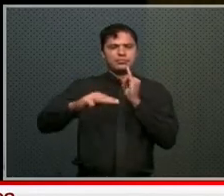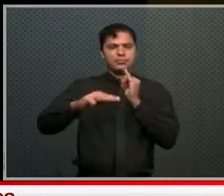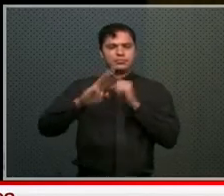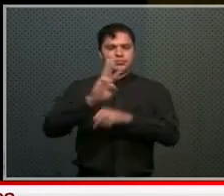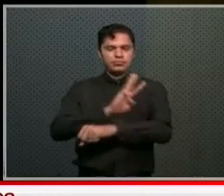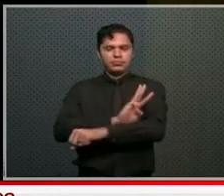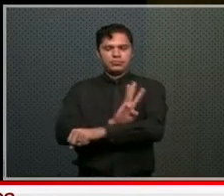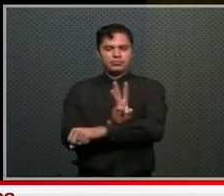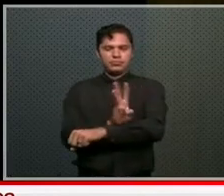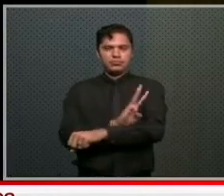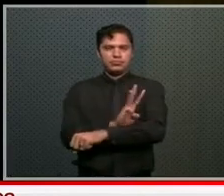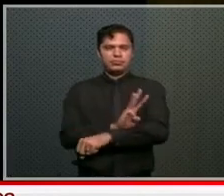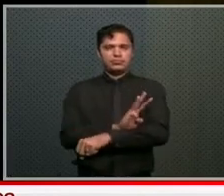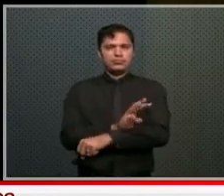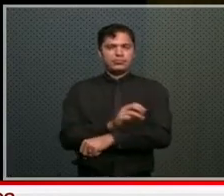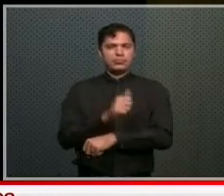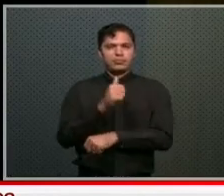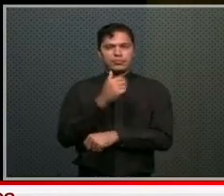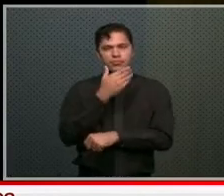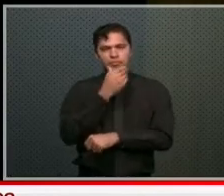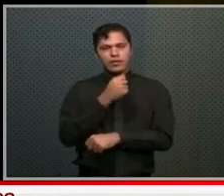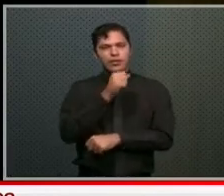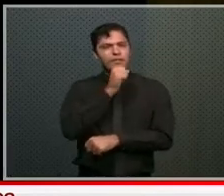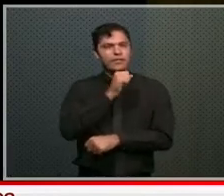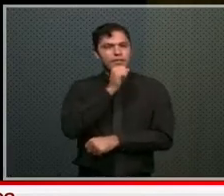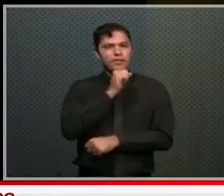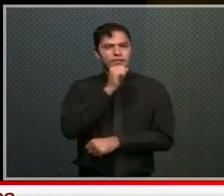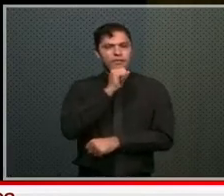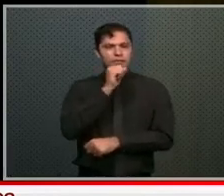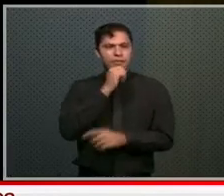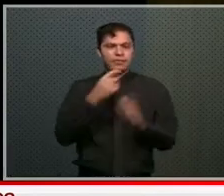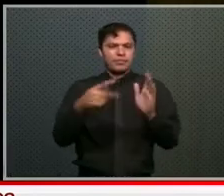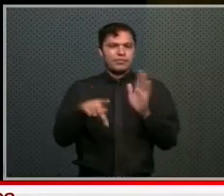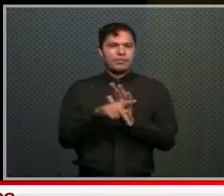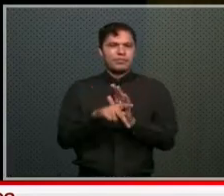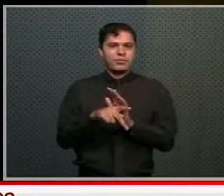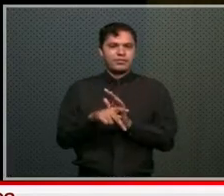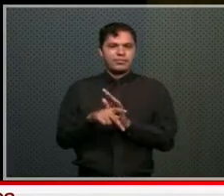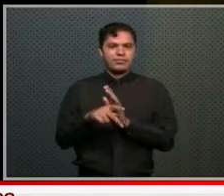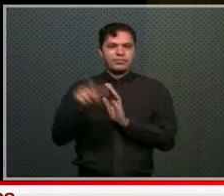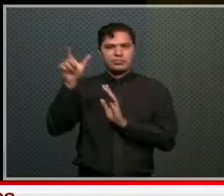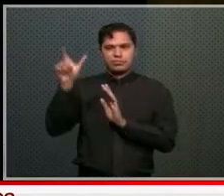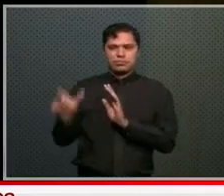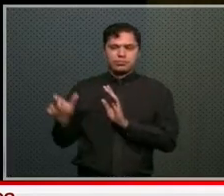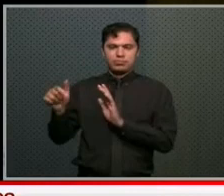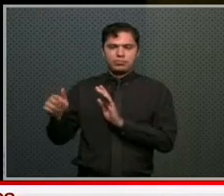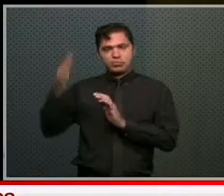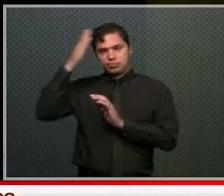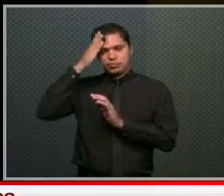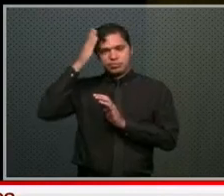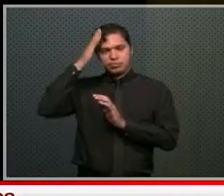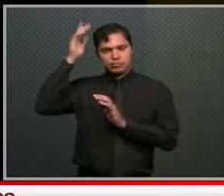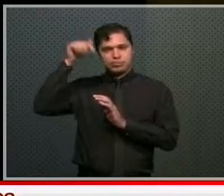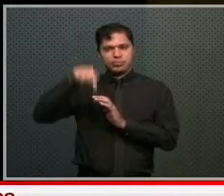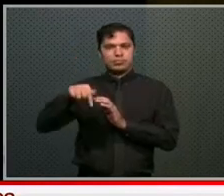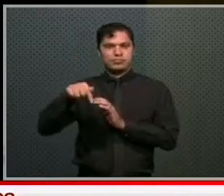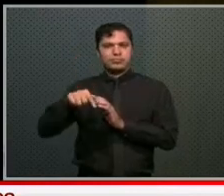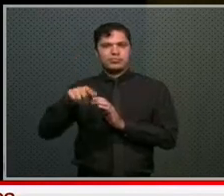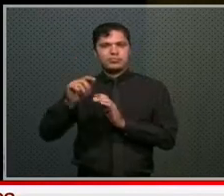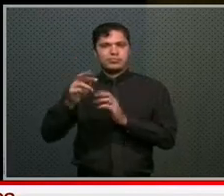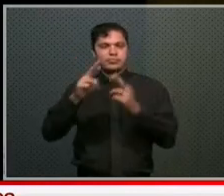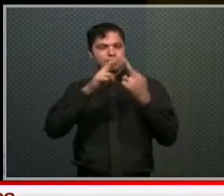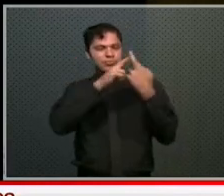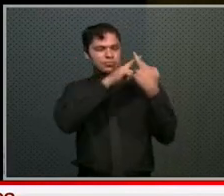avô da famosa atriz Rosa Maria Murtinho paraense Imagino que todas sabem ele foi o